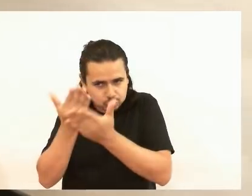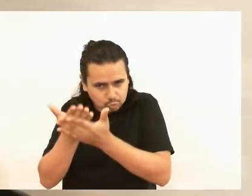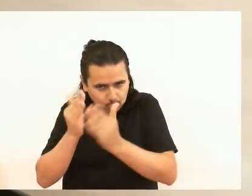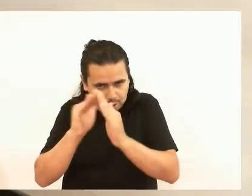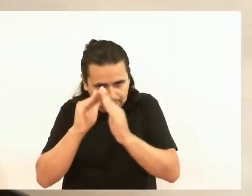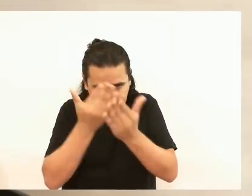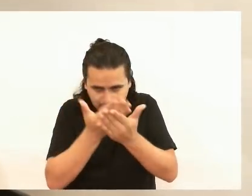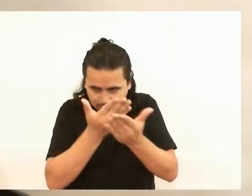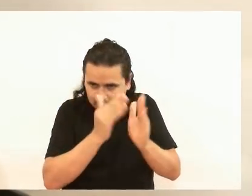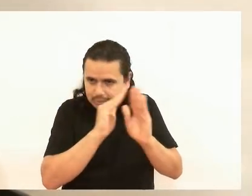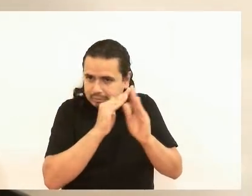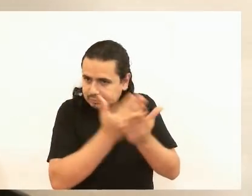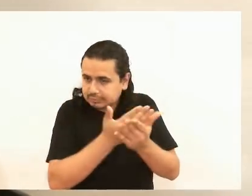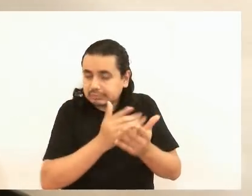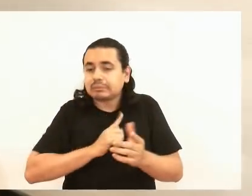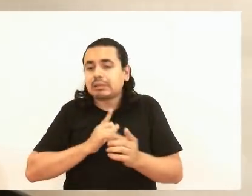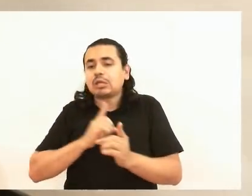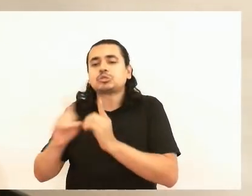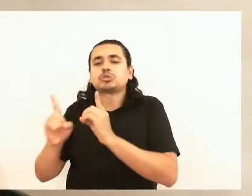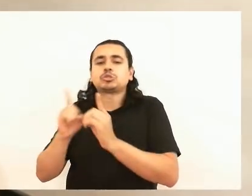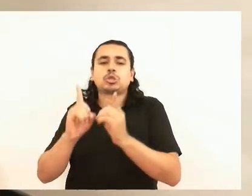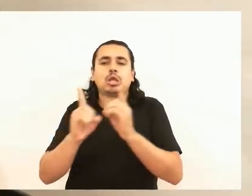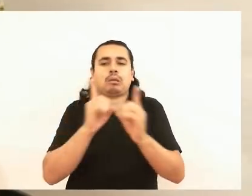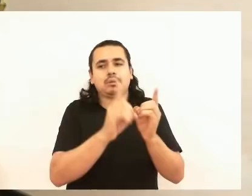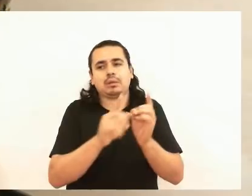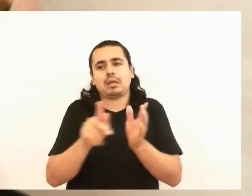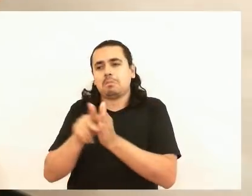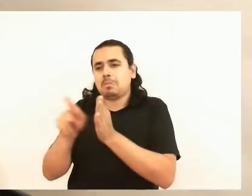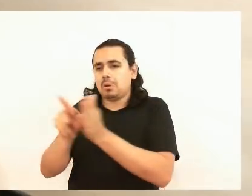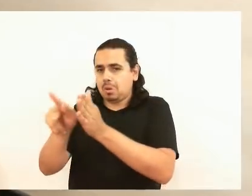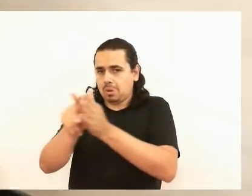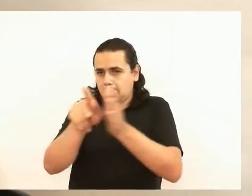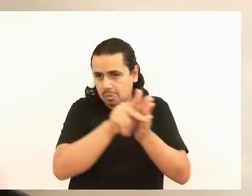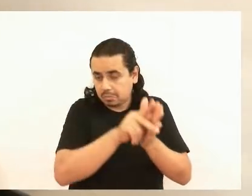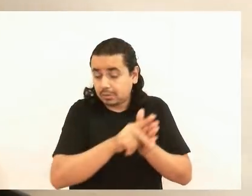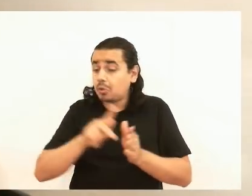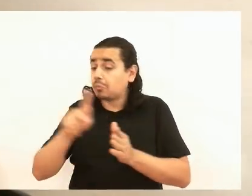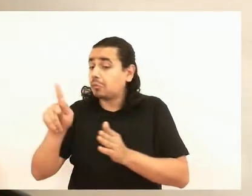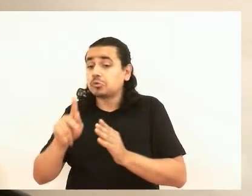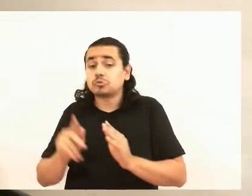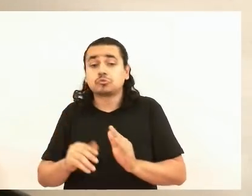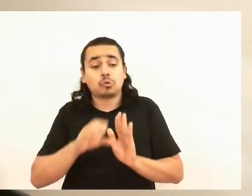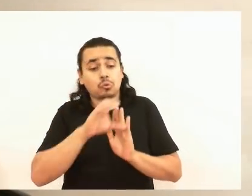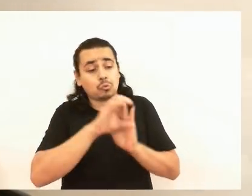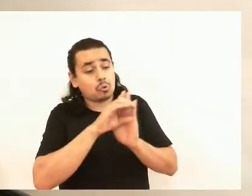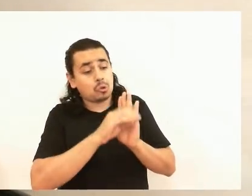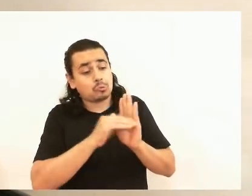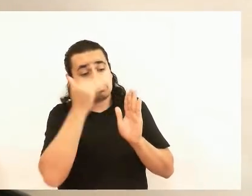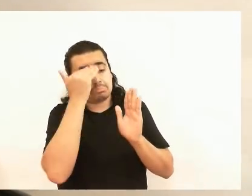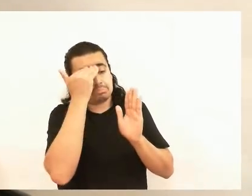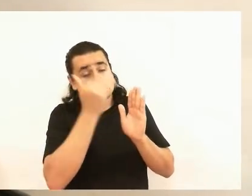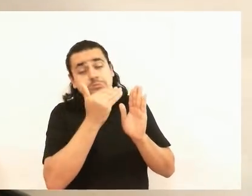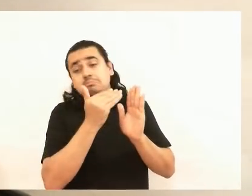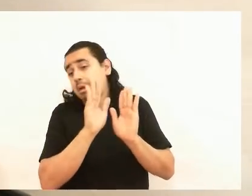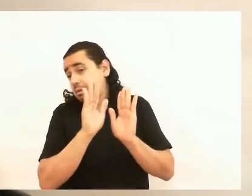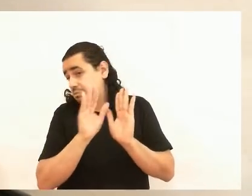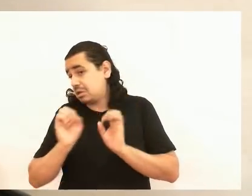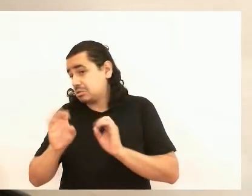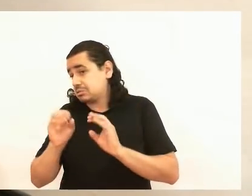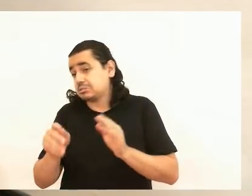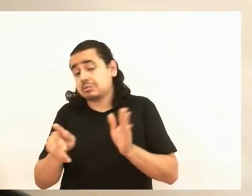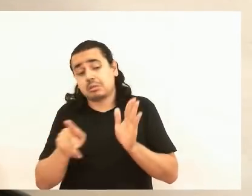uma dinâmica e que o professor está ali ele está seguindo essa dinâmica isso é fato a gente